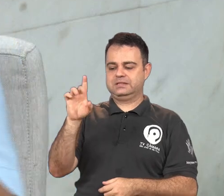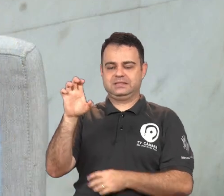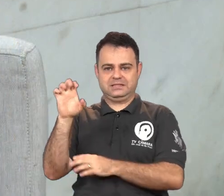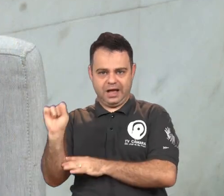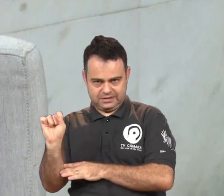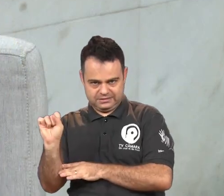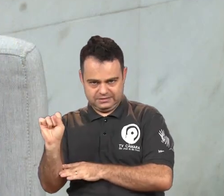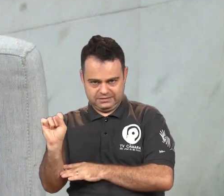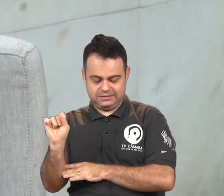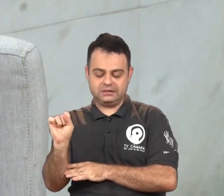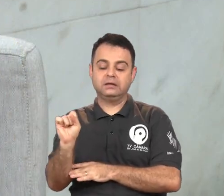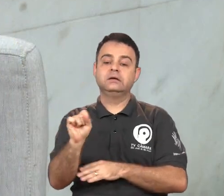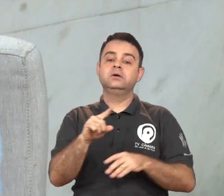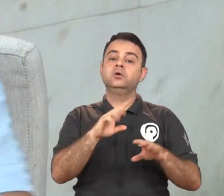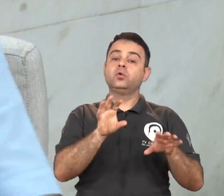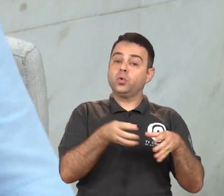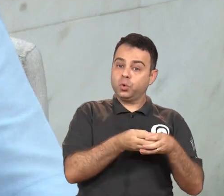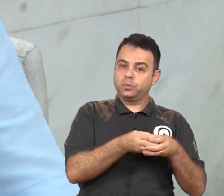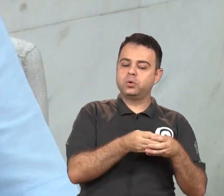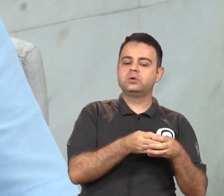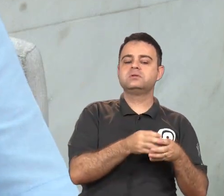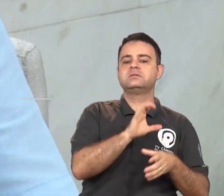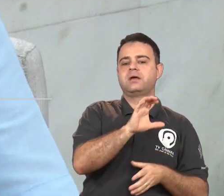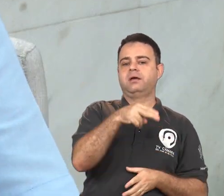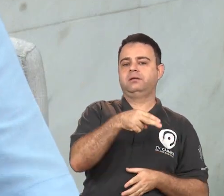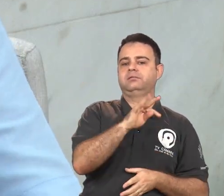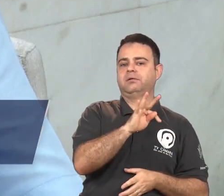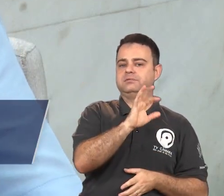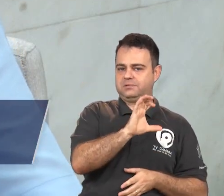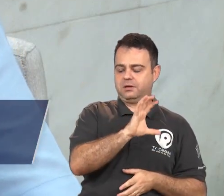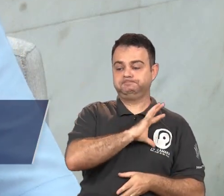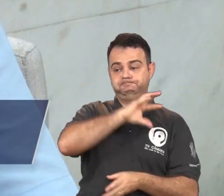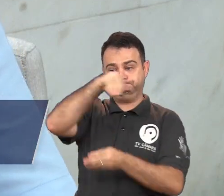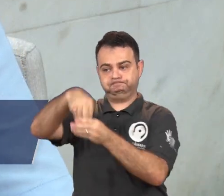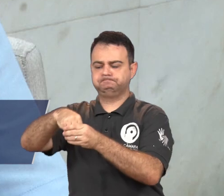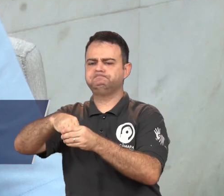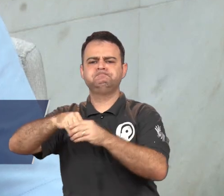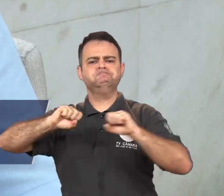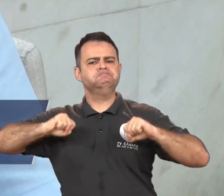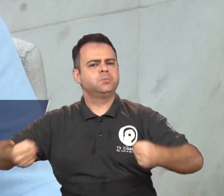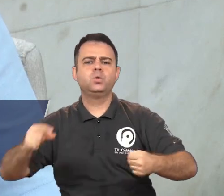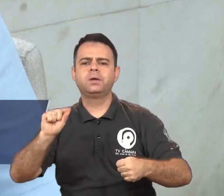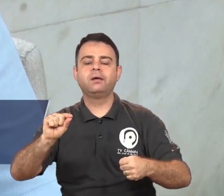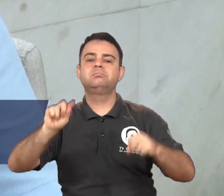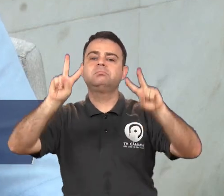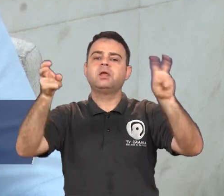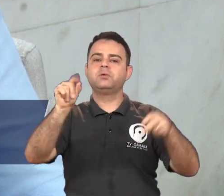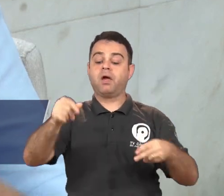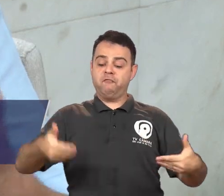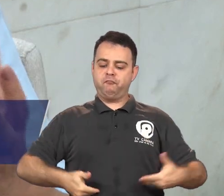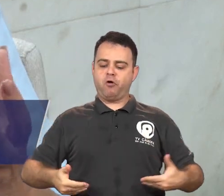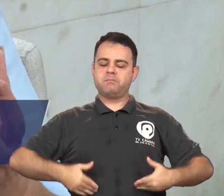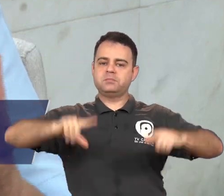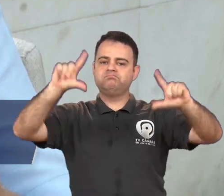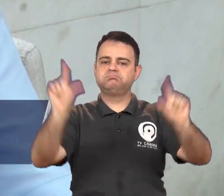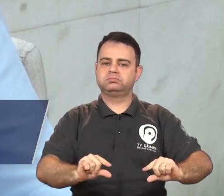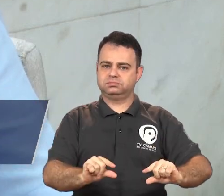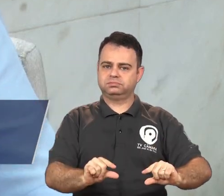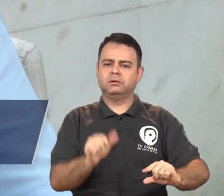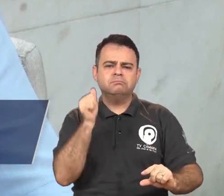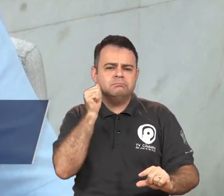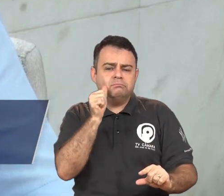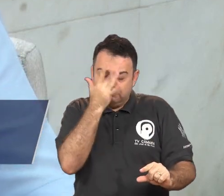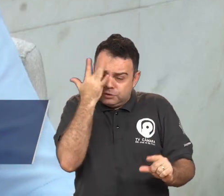representante pela CNTC. Ok. E estou no grupo de combate à fome. É um grupo formado por